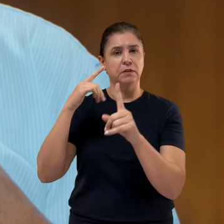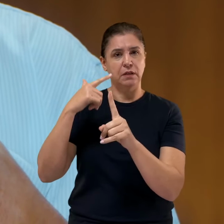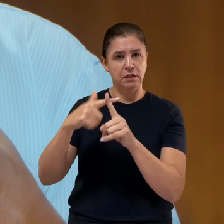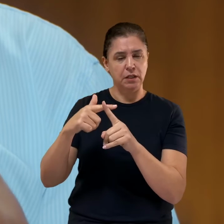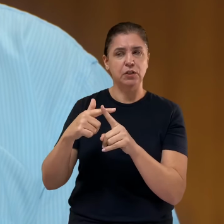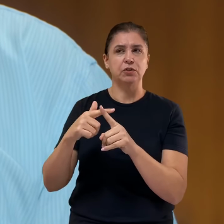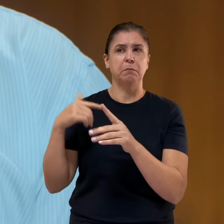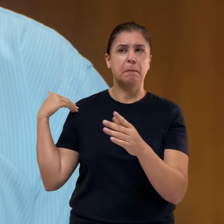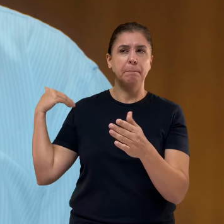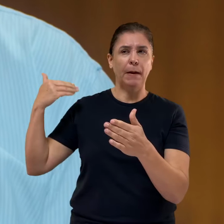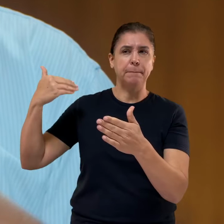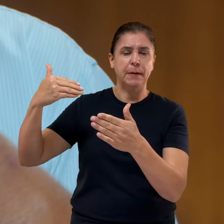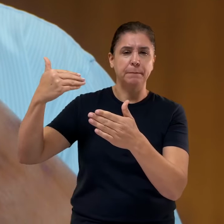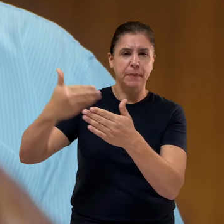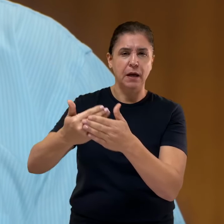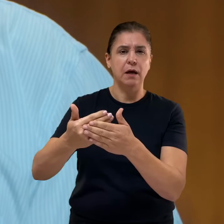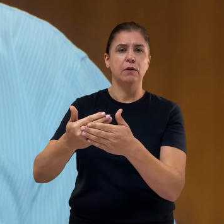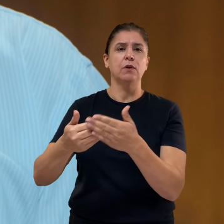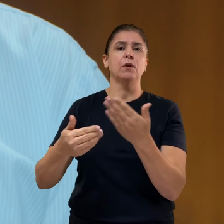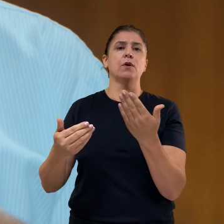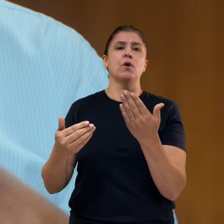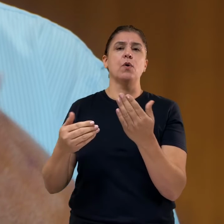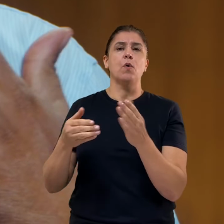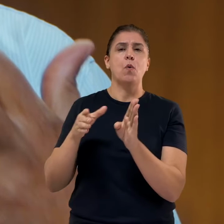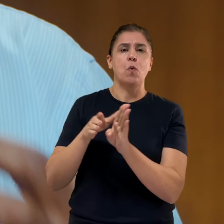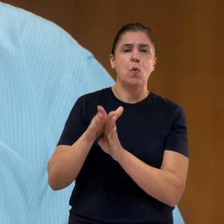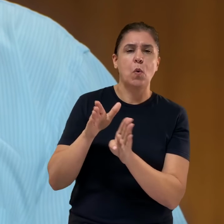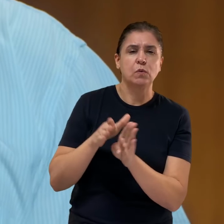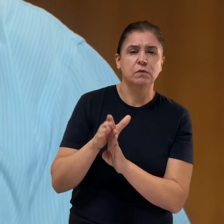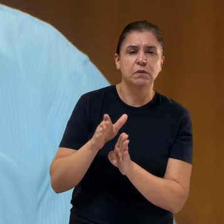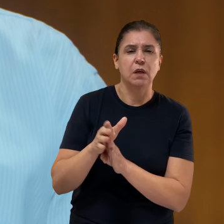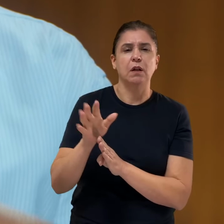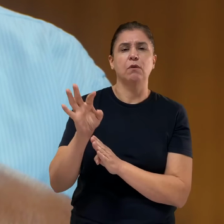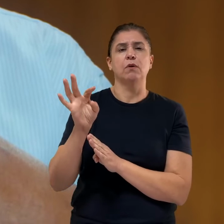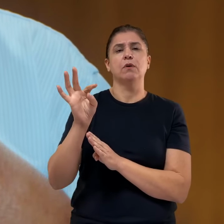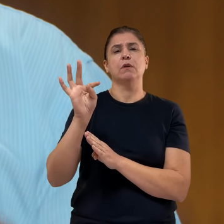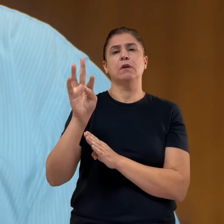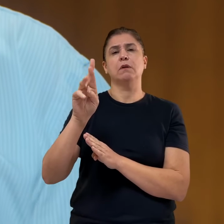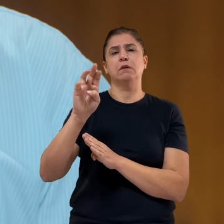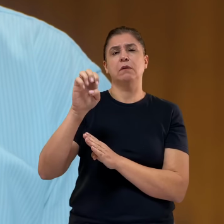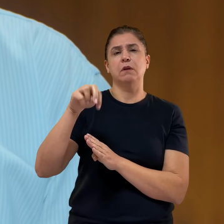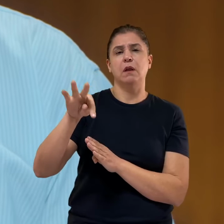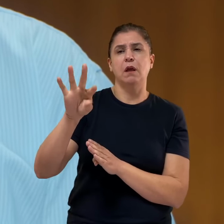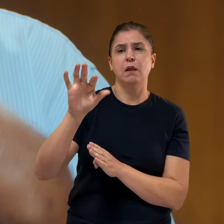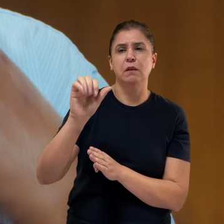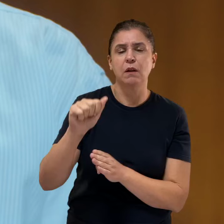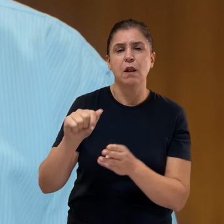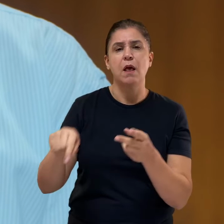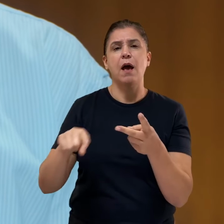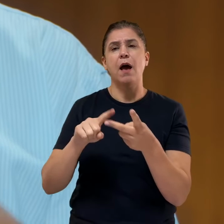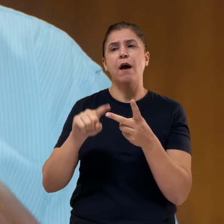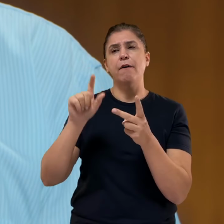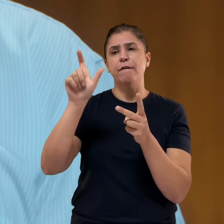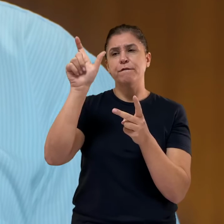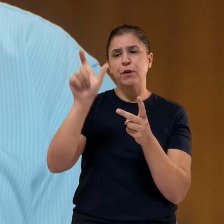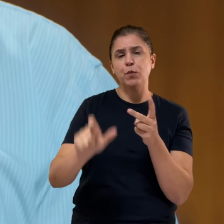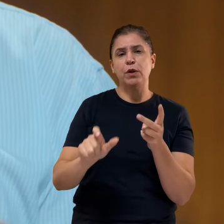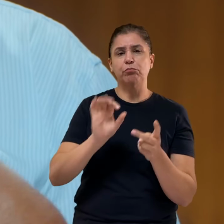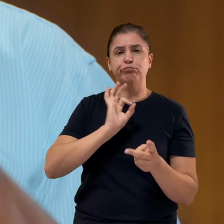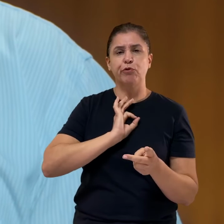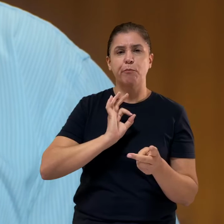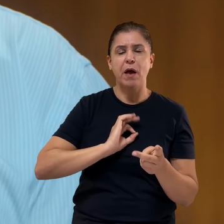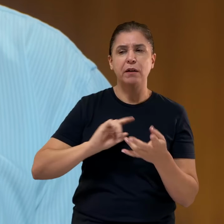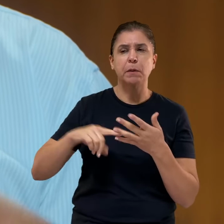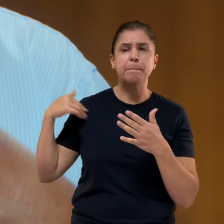que a igreja passou, concílio de Trento, a figura do ministro, do padre, então